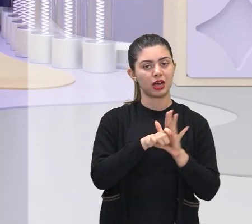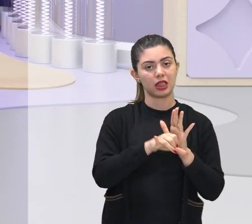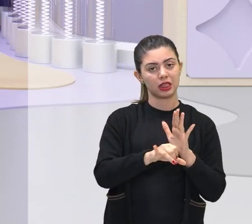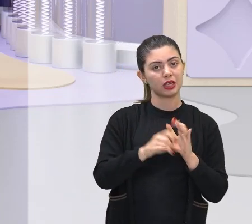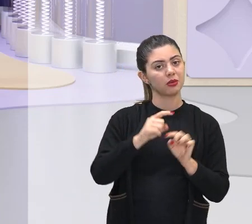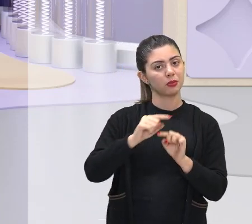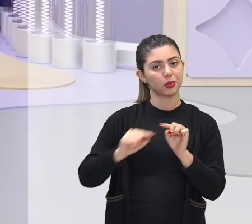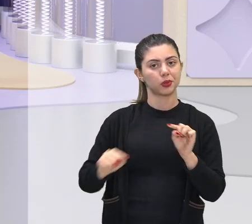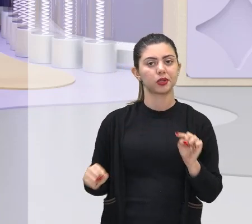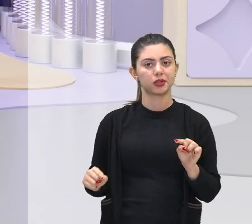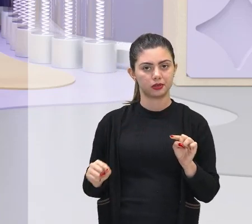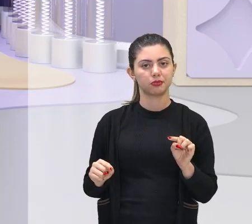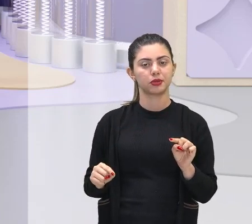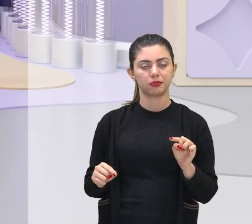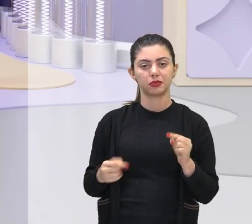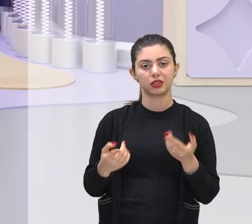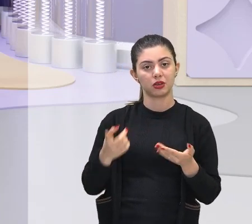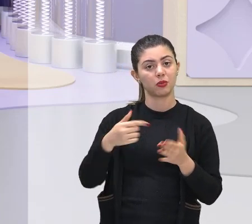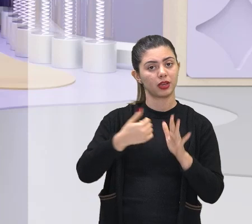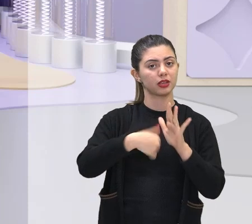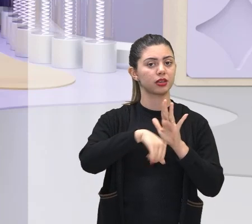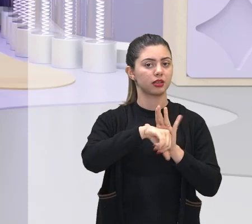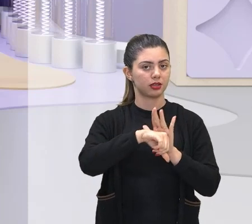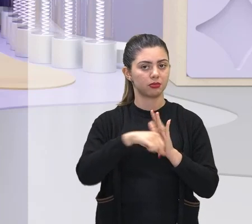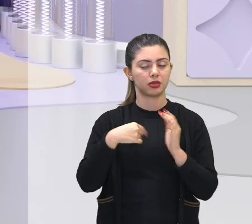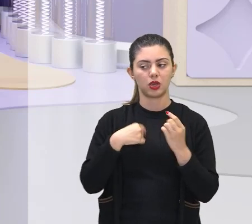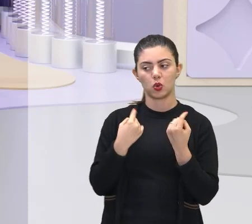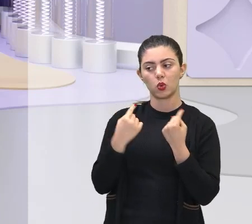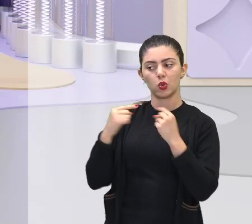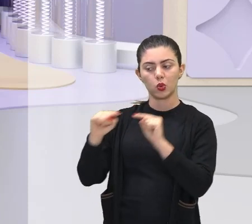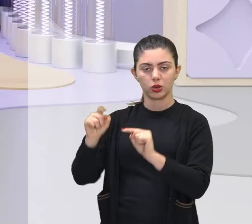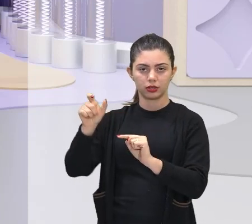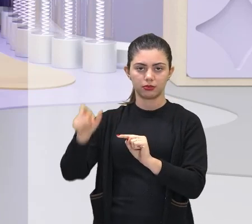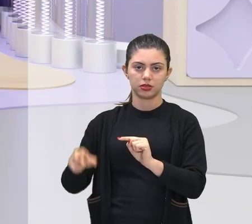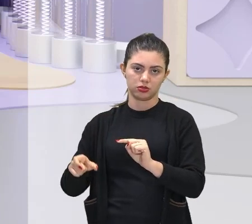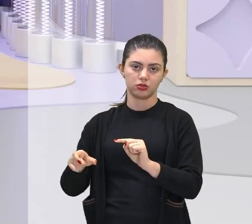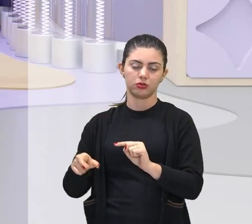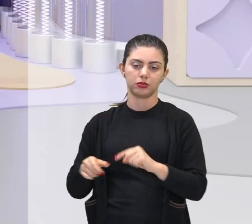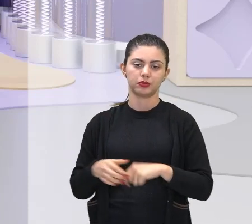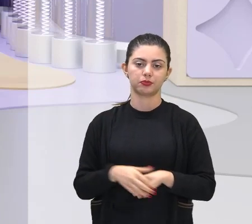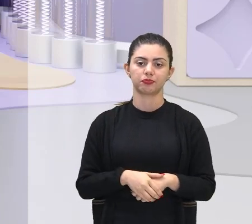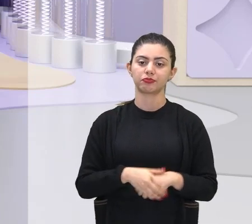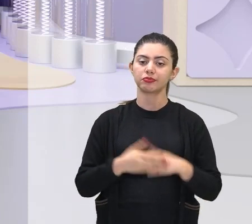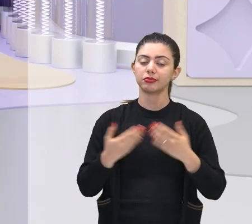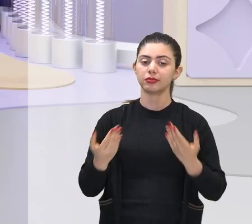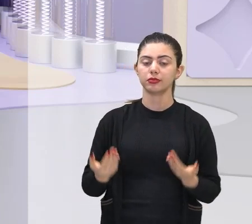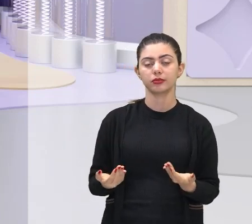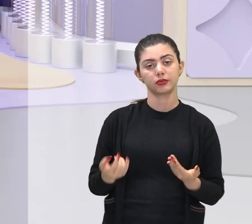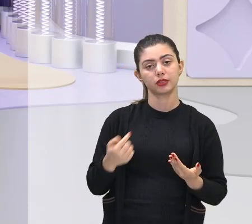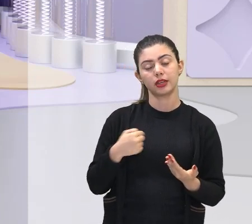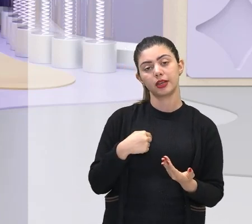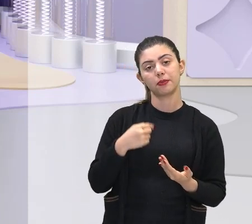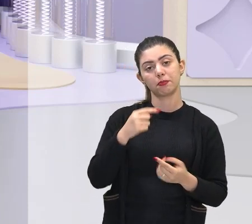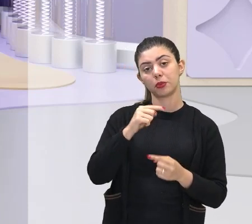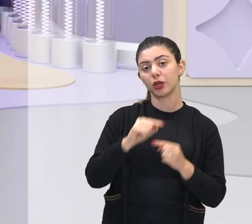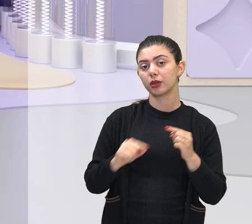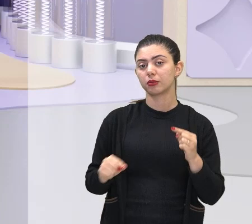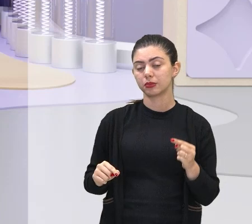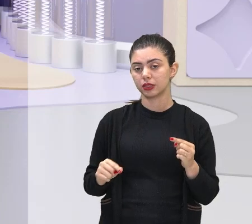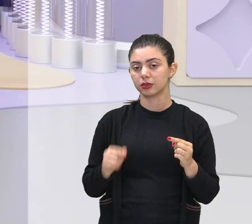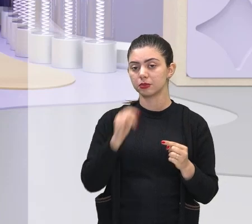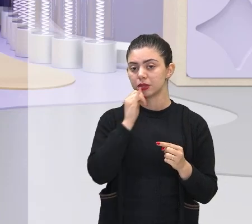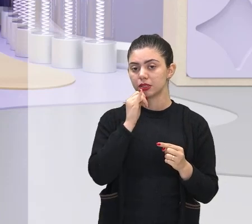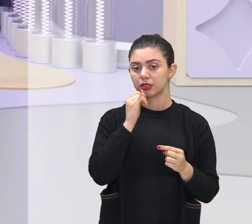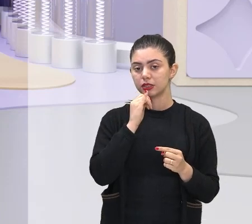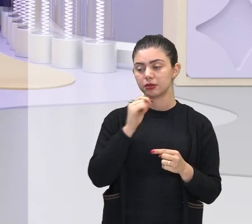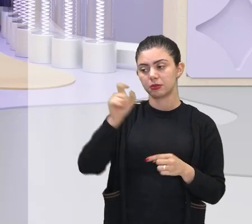Já passa a ser um delito, um crime, um pecado. Eu não posso ferir aquilo que é